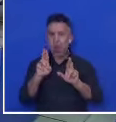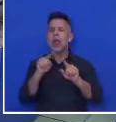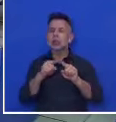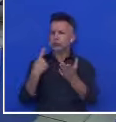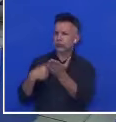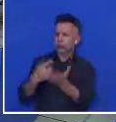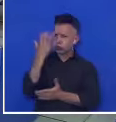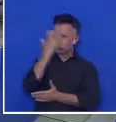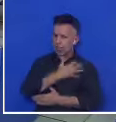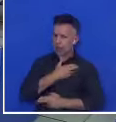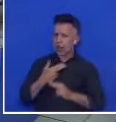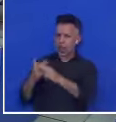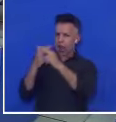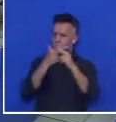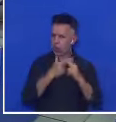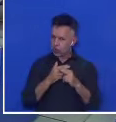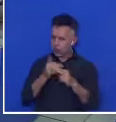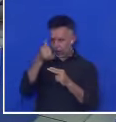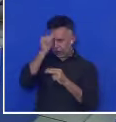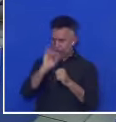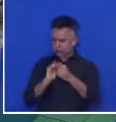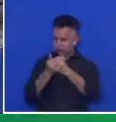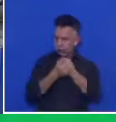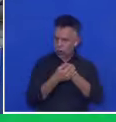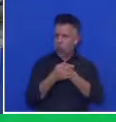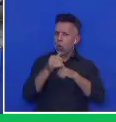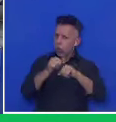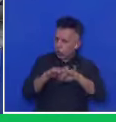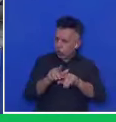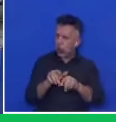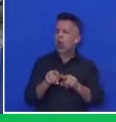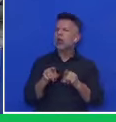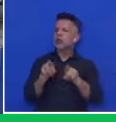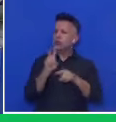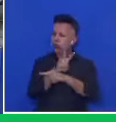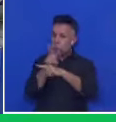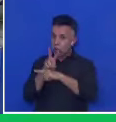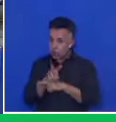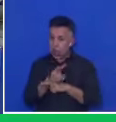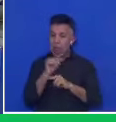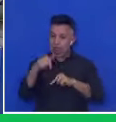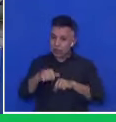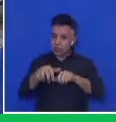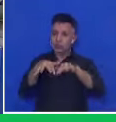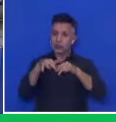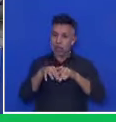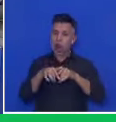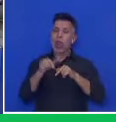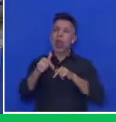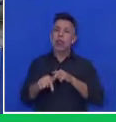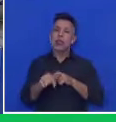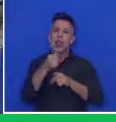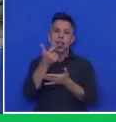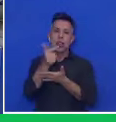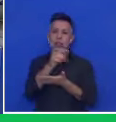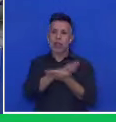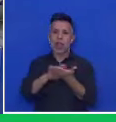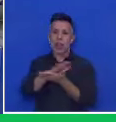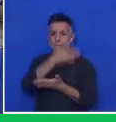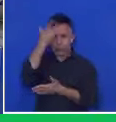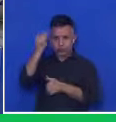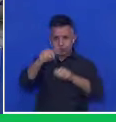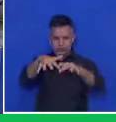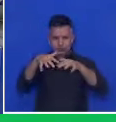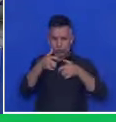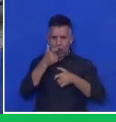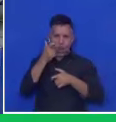Confirmando o compromisso da Caixa com as ações de prevenção ao Covid-19 e o coronavírus, comunicamos que o sorteio está sendo realizado sem a presença